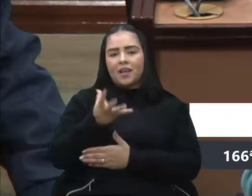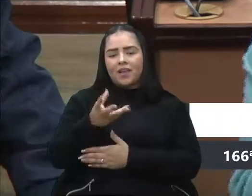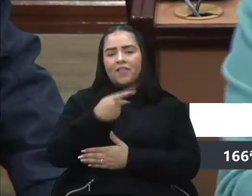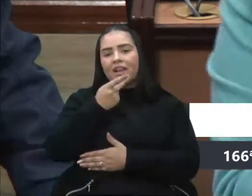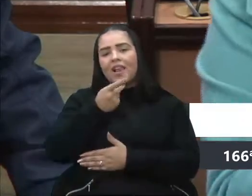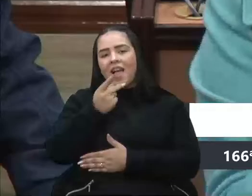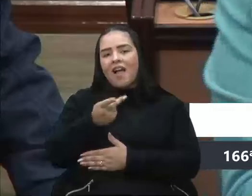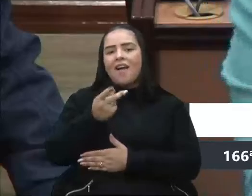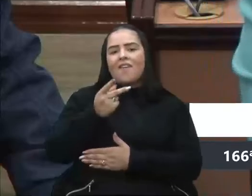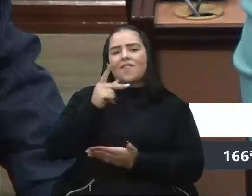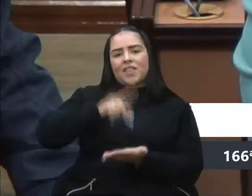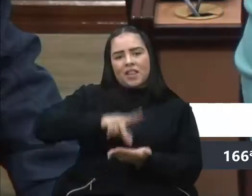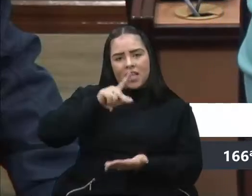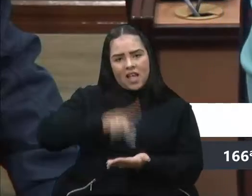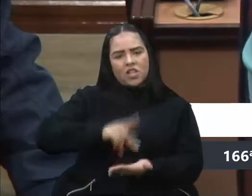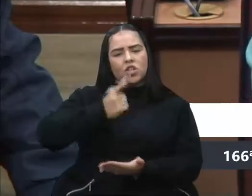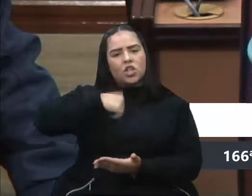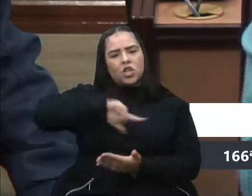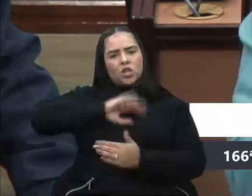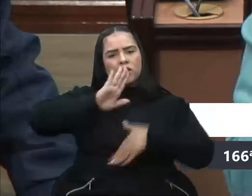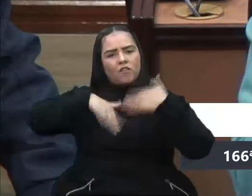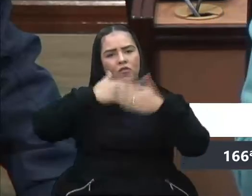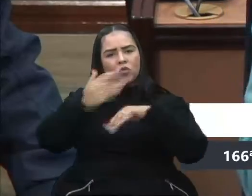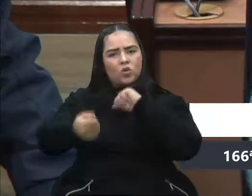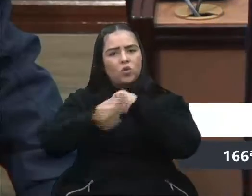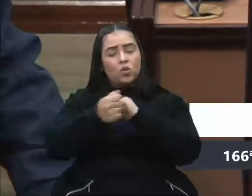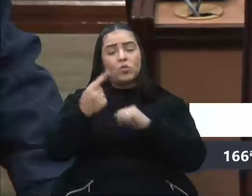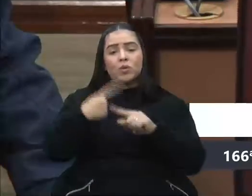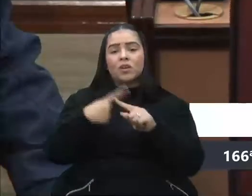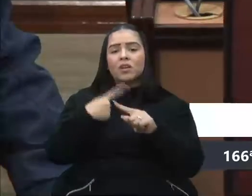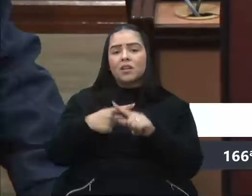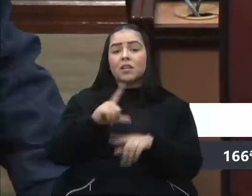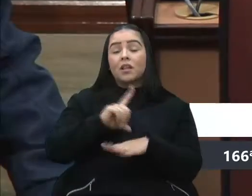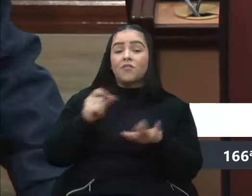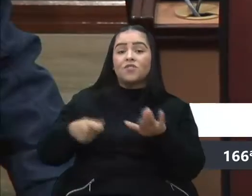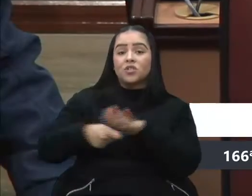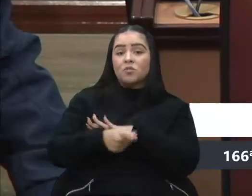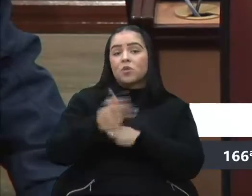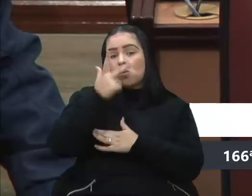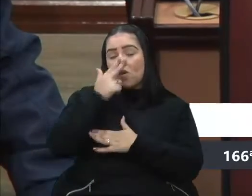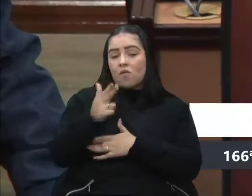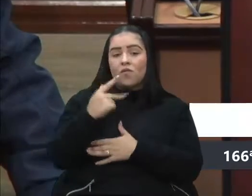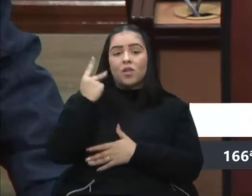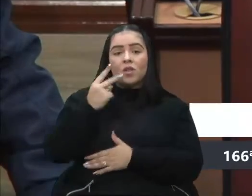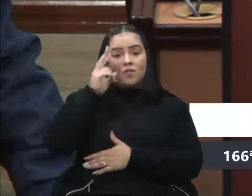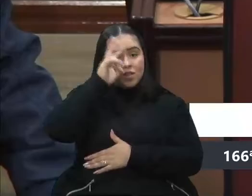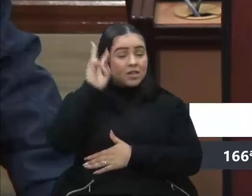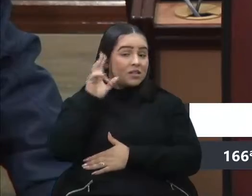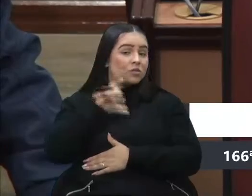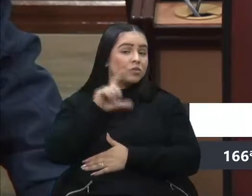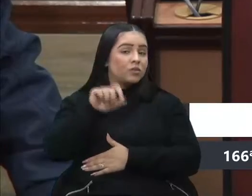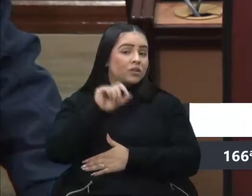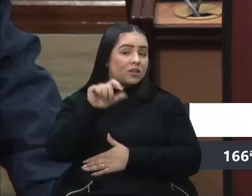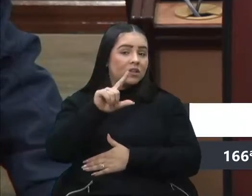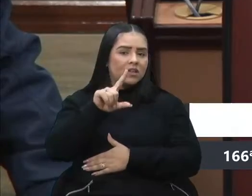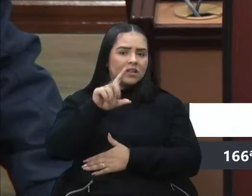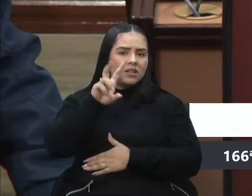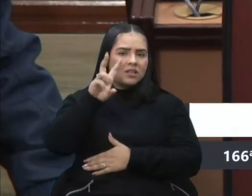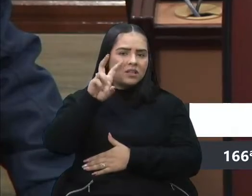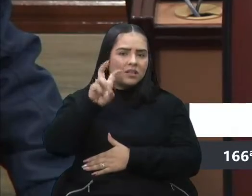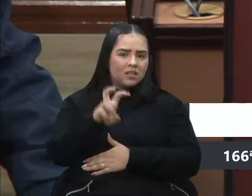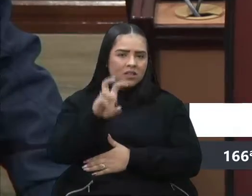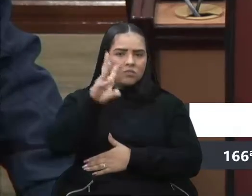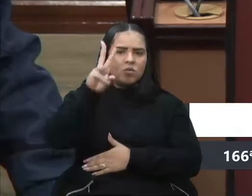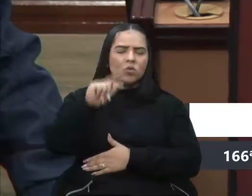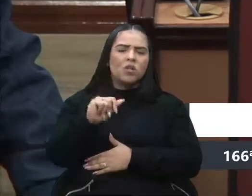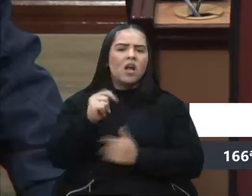ela, que a gente busque os resultados, porque quando a gente fala até do investimento, né, vereador Velocino, nessa festa, dos 15 milhões, bem rapidinho,